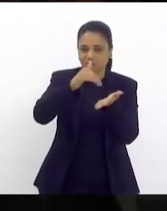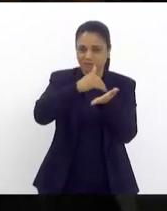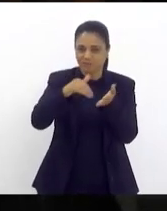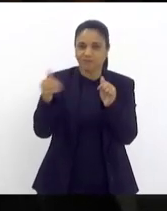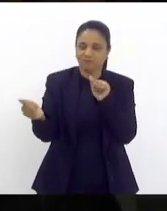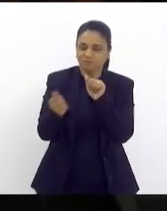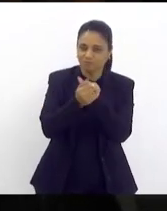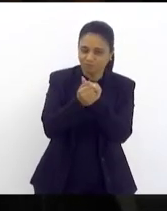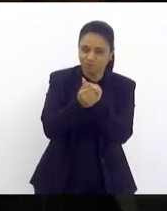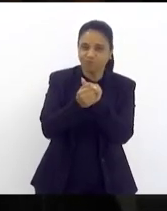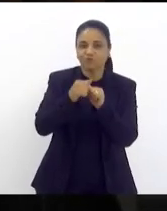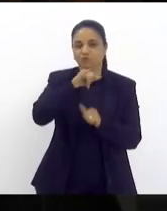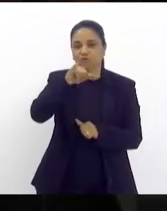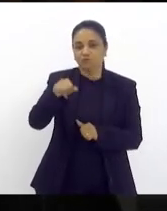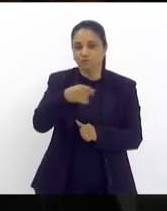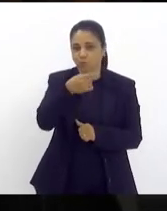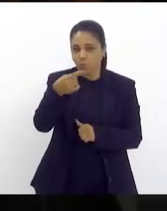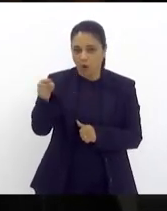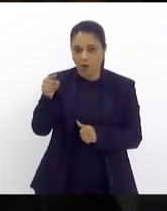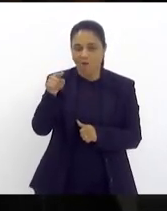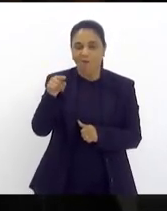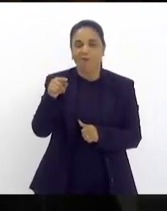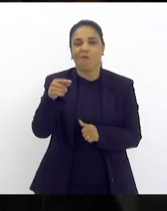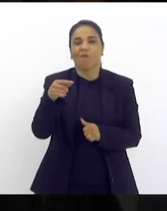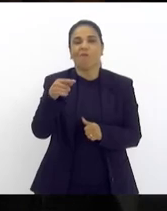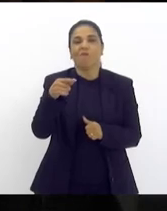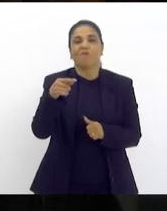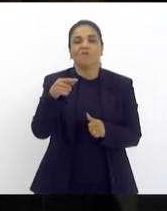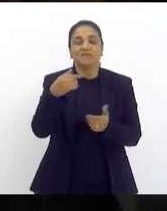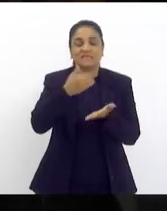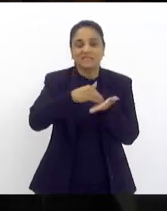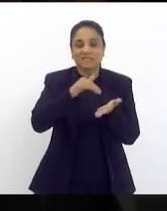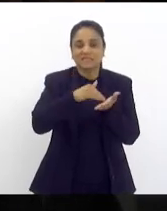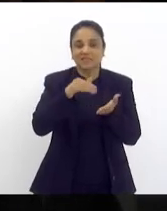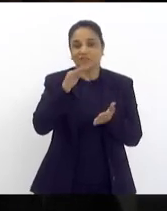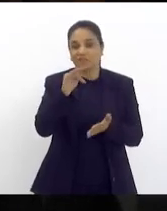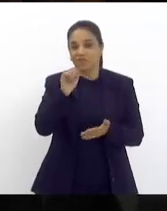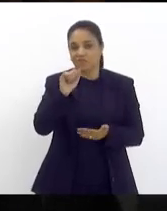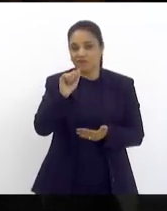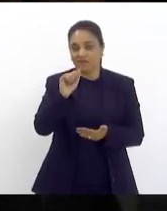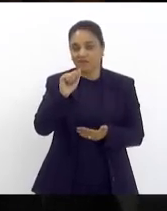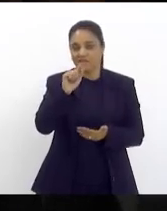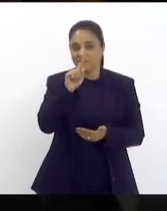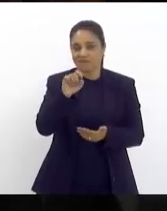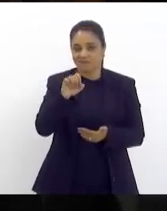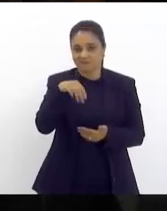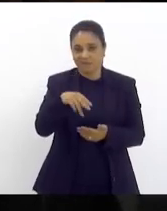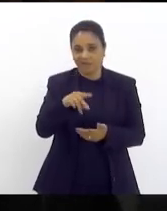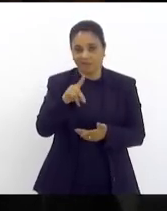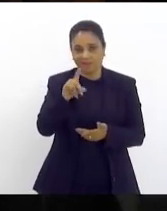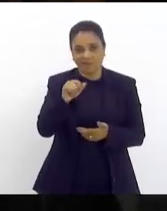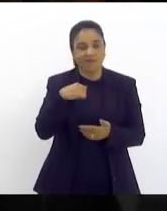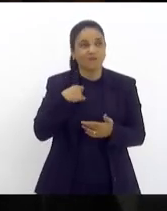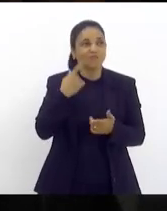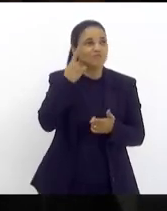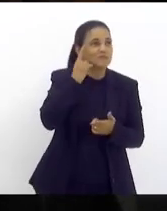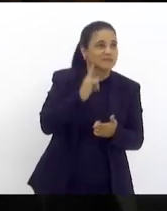Fazenda, João, que esteve lá conosco, abriu essa oportunidade. E aí, falar do Rubão, não sei se é fácil,